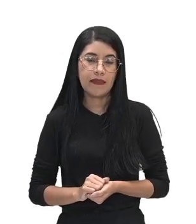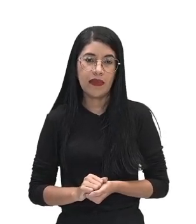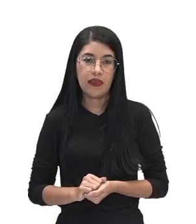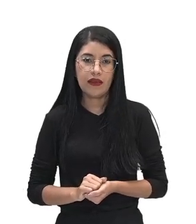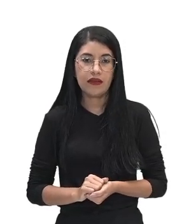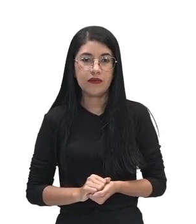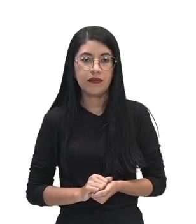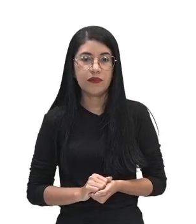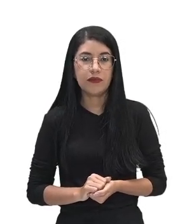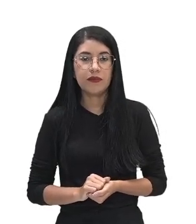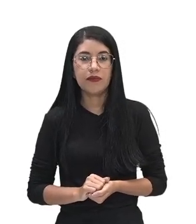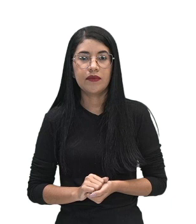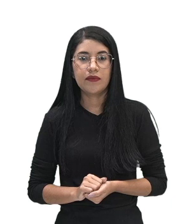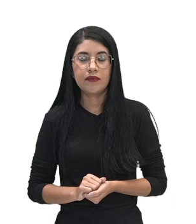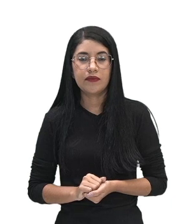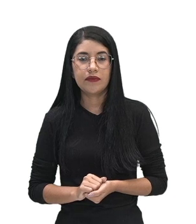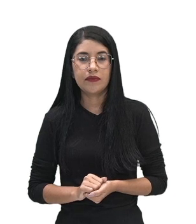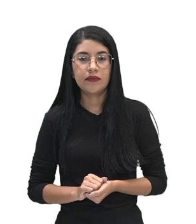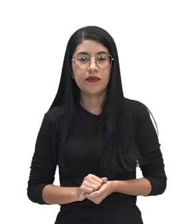por 1,6,